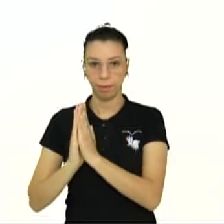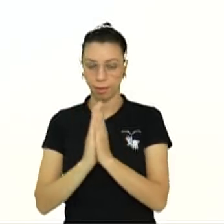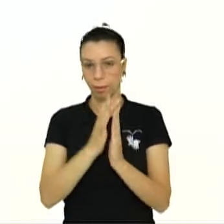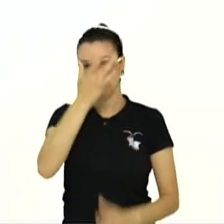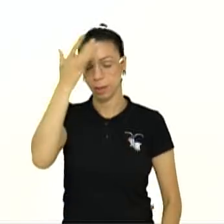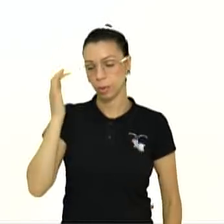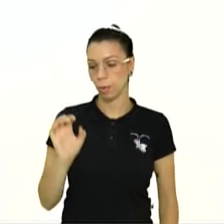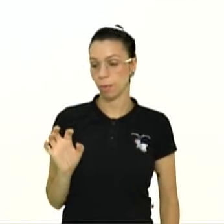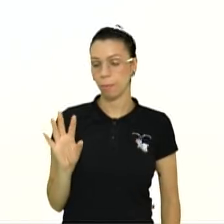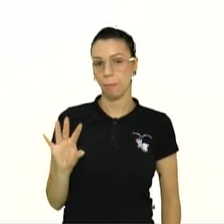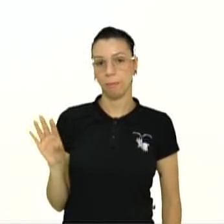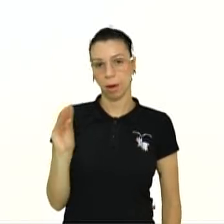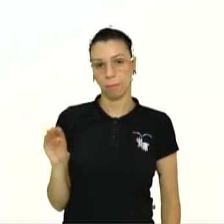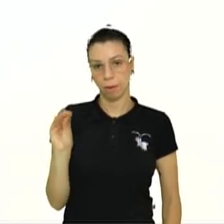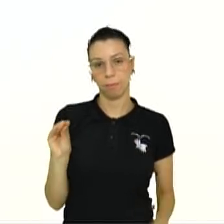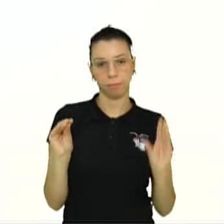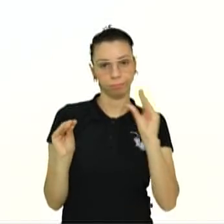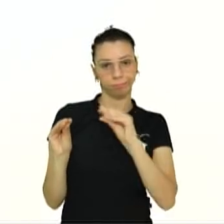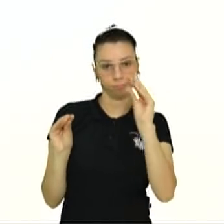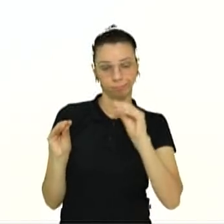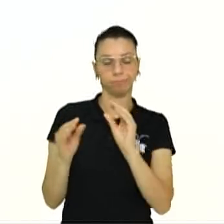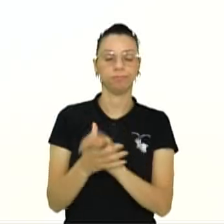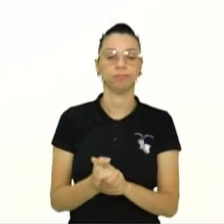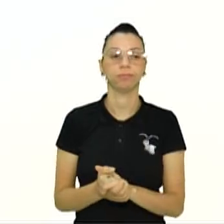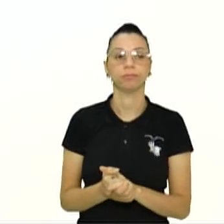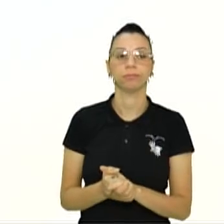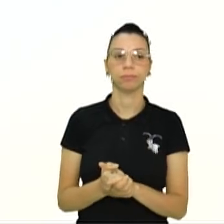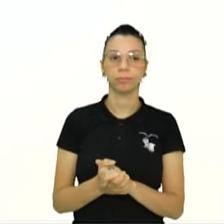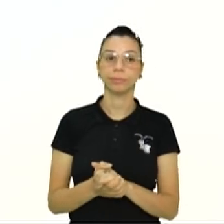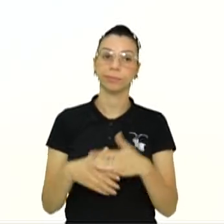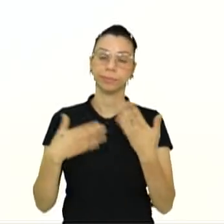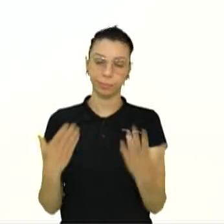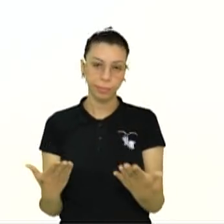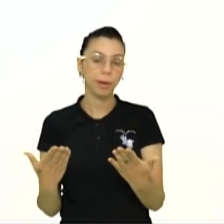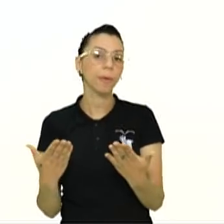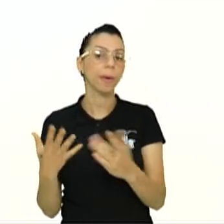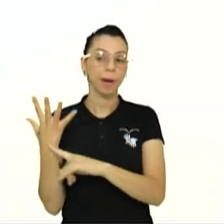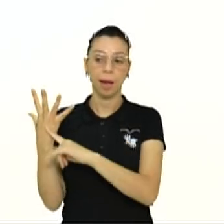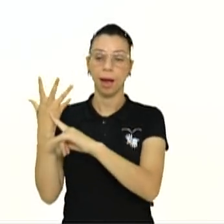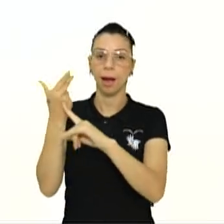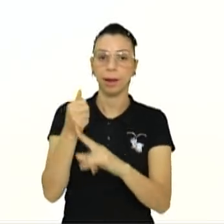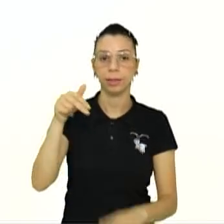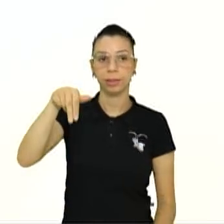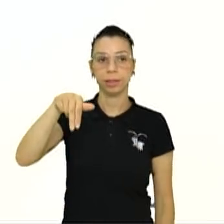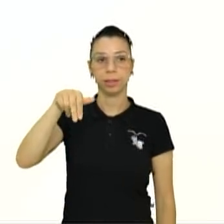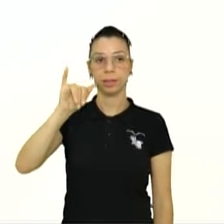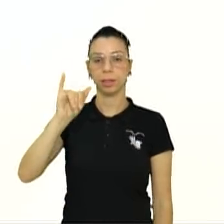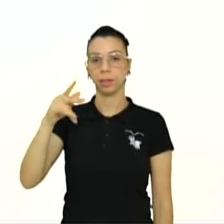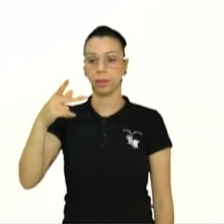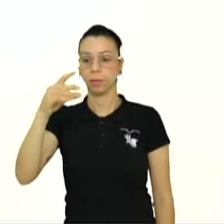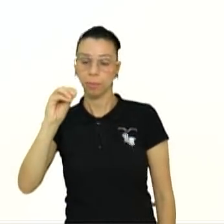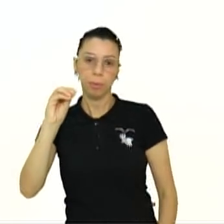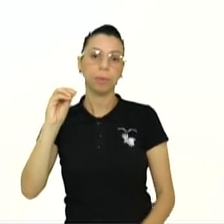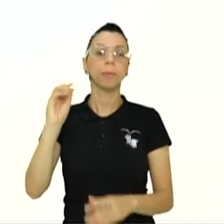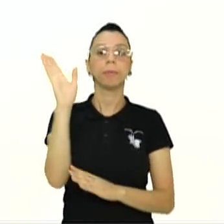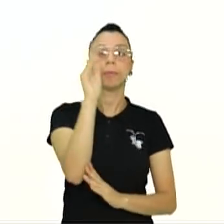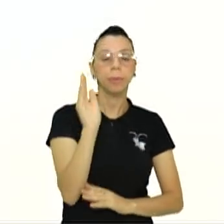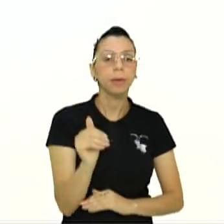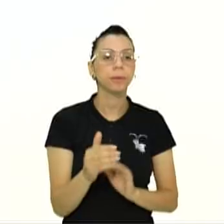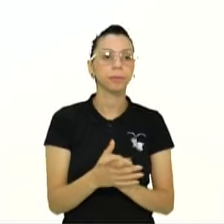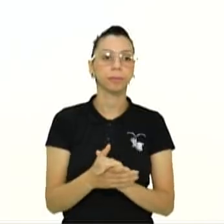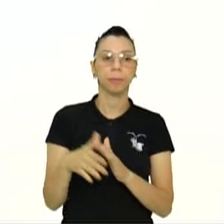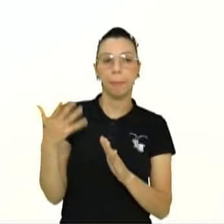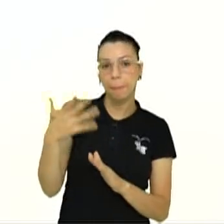parabéns. Arte nipo brasileira, não podemos deixar de não falar um pouquinho. Por volta de